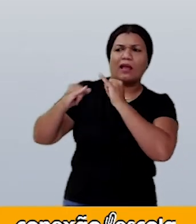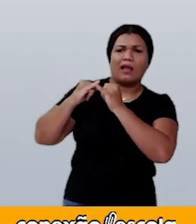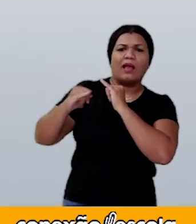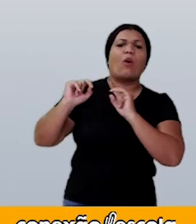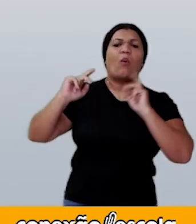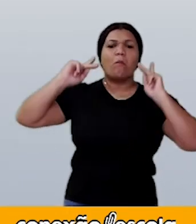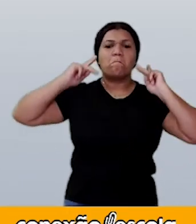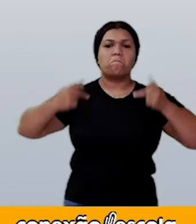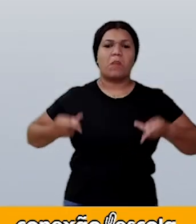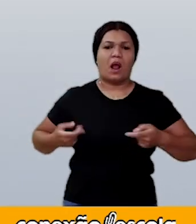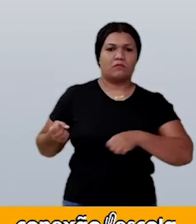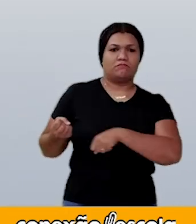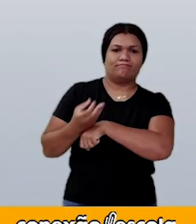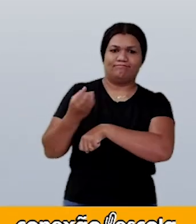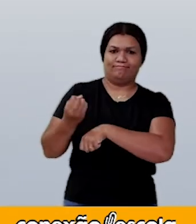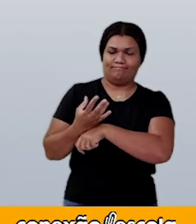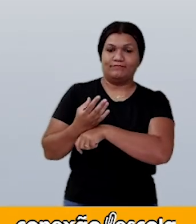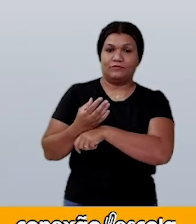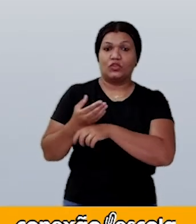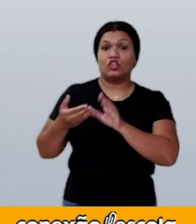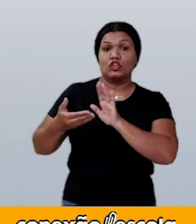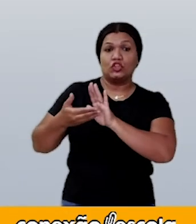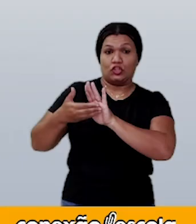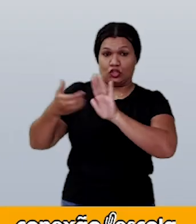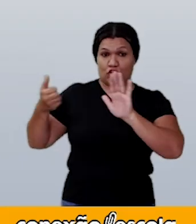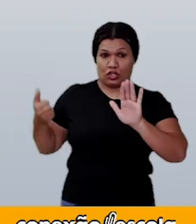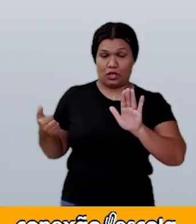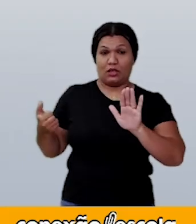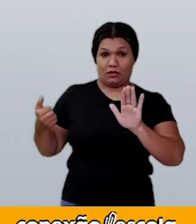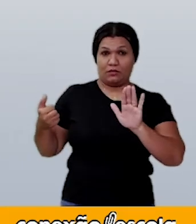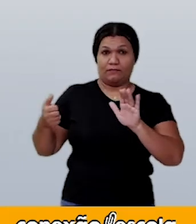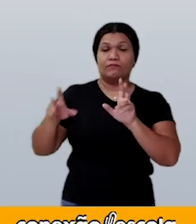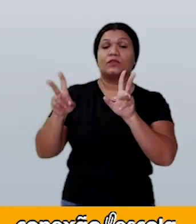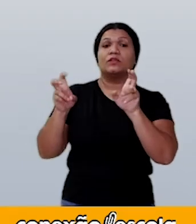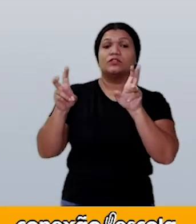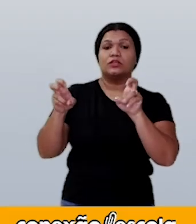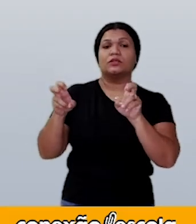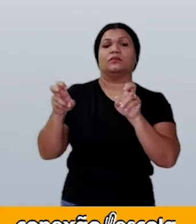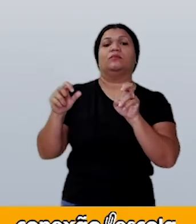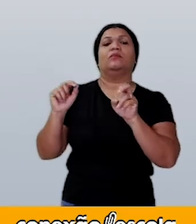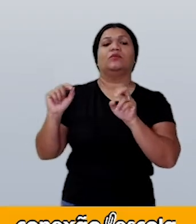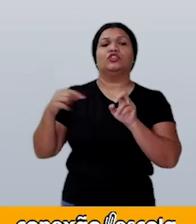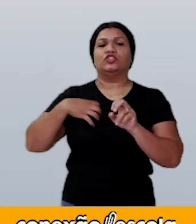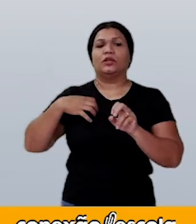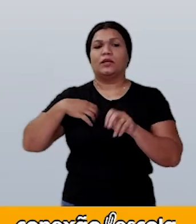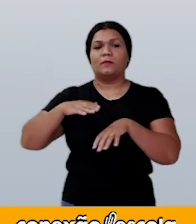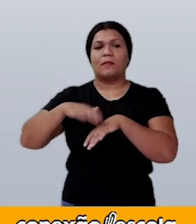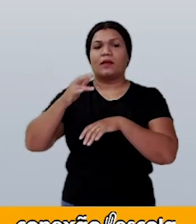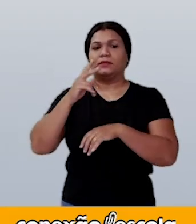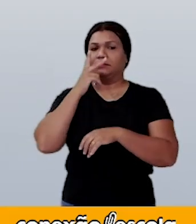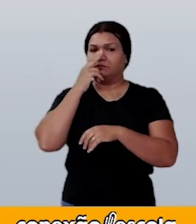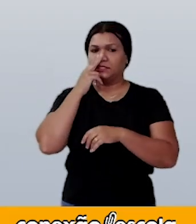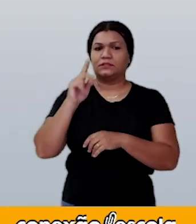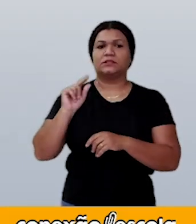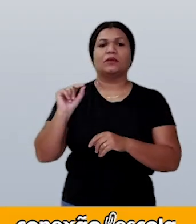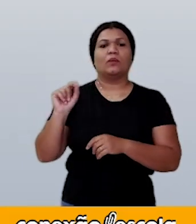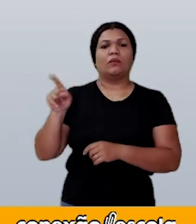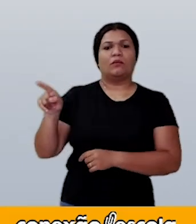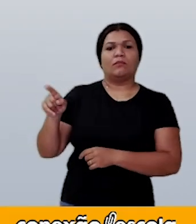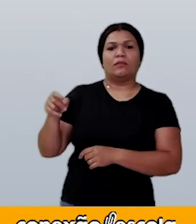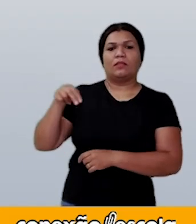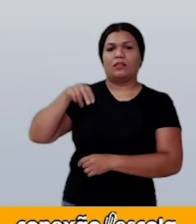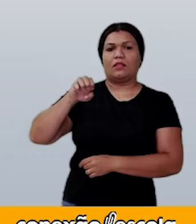o título de a espécie mais parecida com o ser humano moderno dos neandertais.